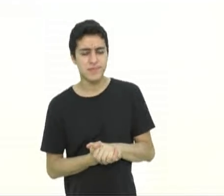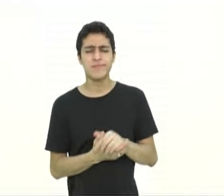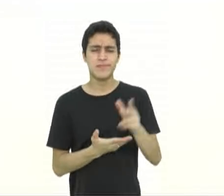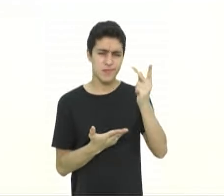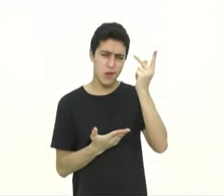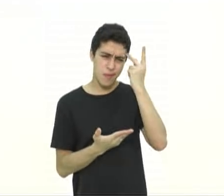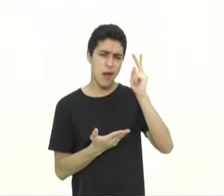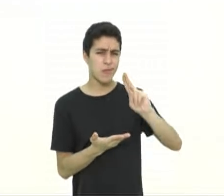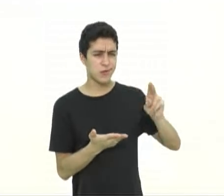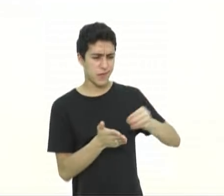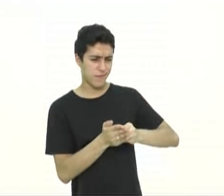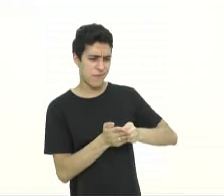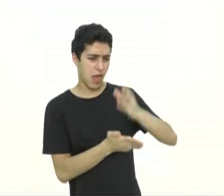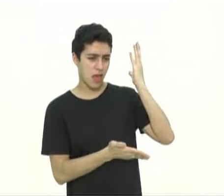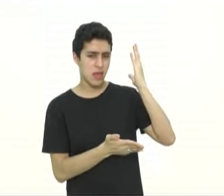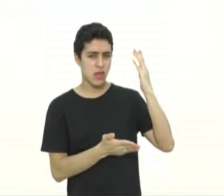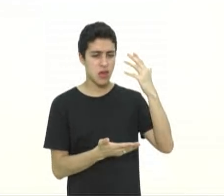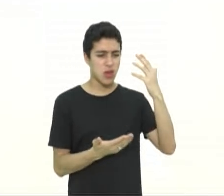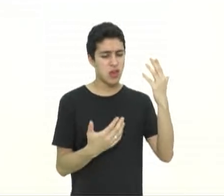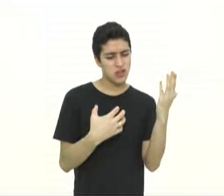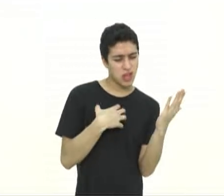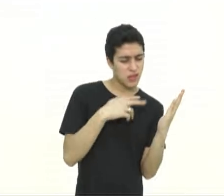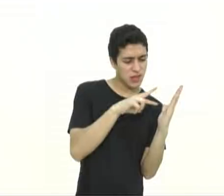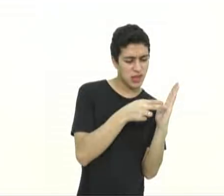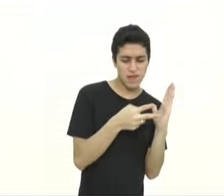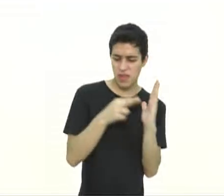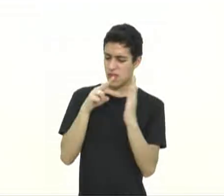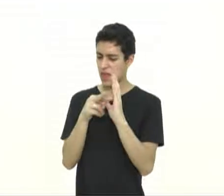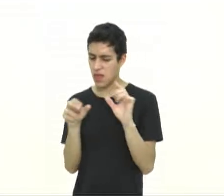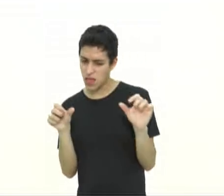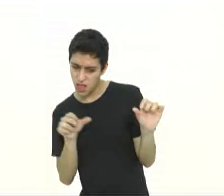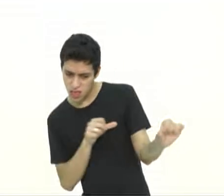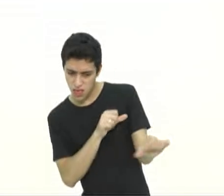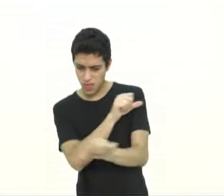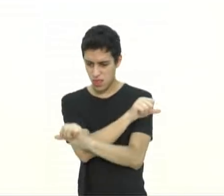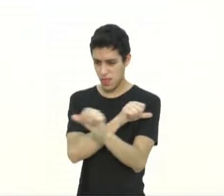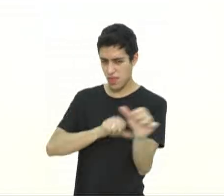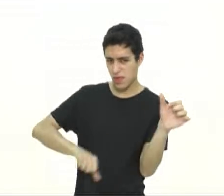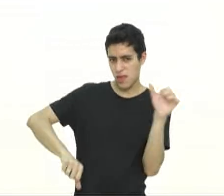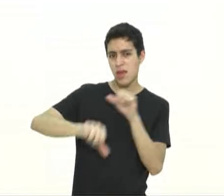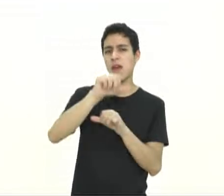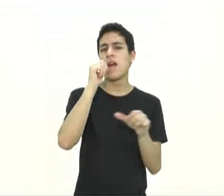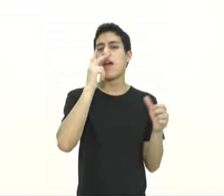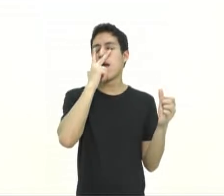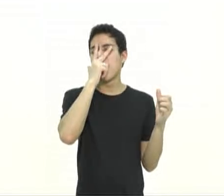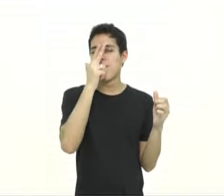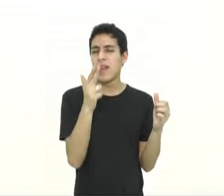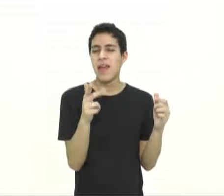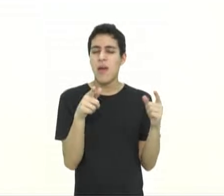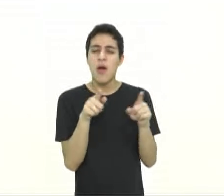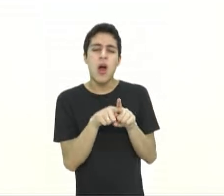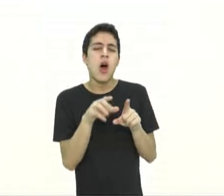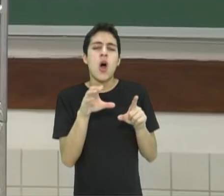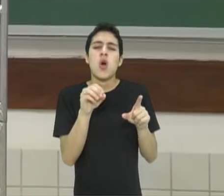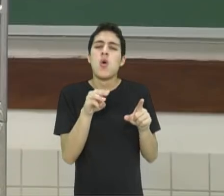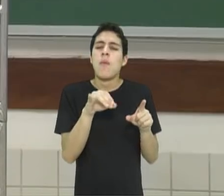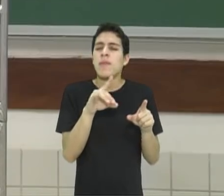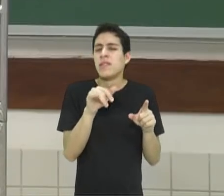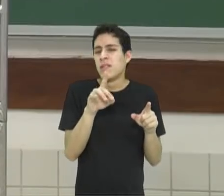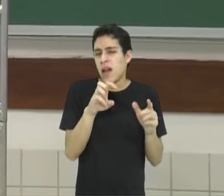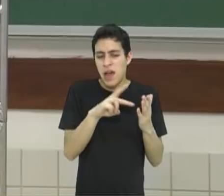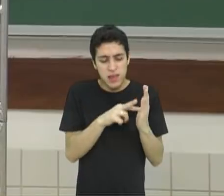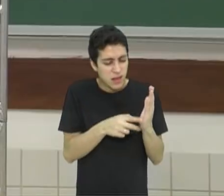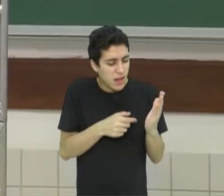esse jogo de sentidos que se ligam pela inversão gera, muitas vezes, um tom de comicidade. Que palavrão é